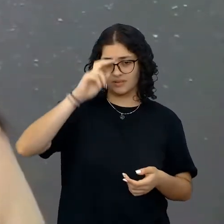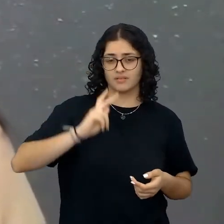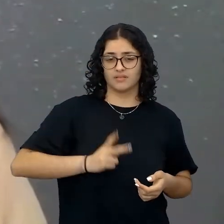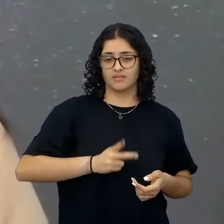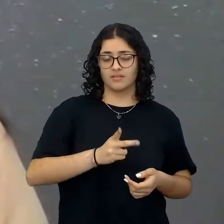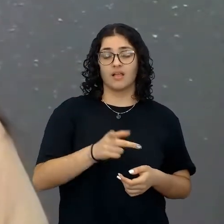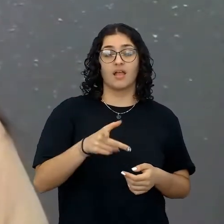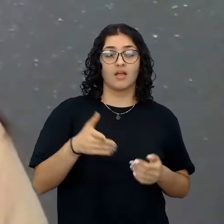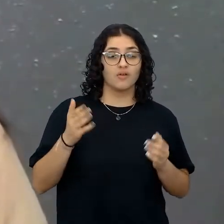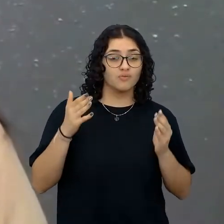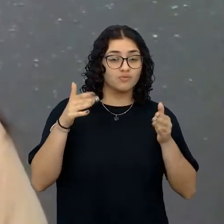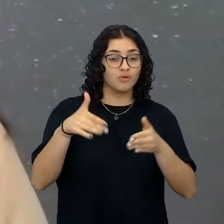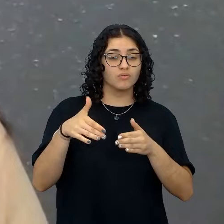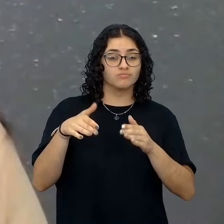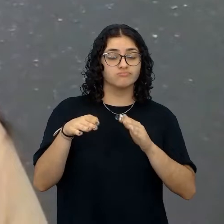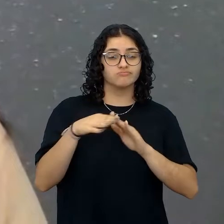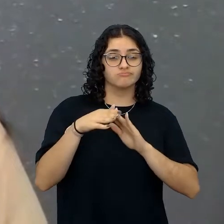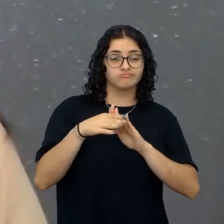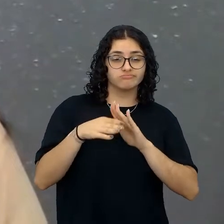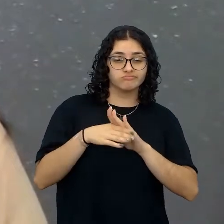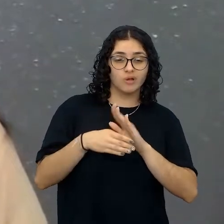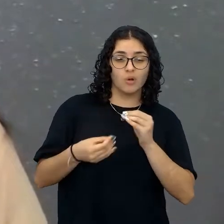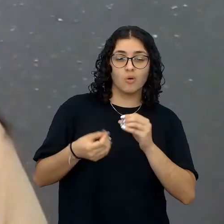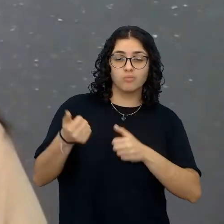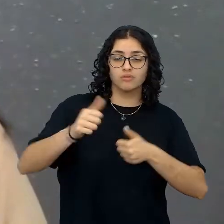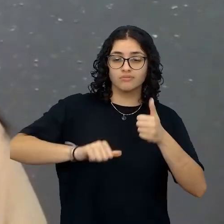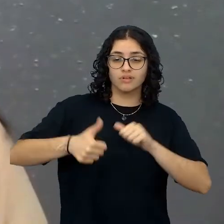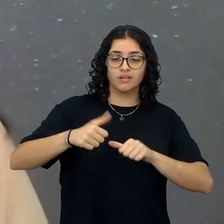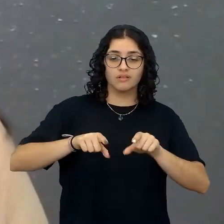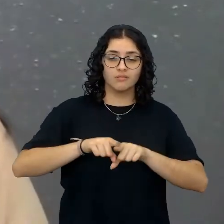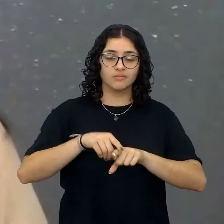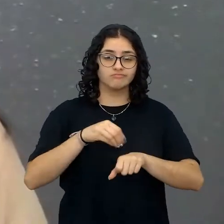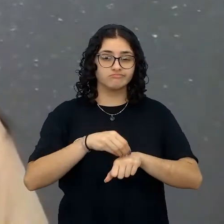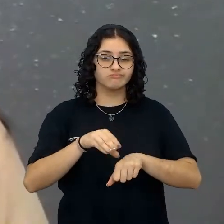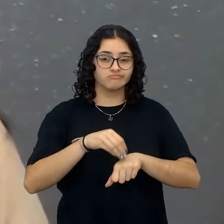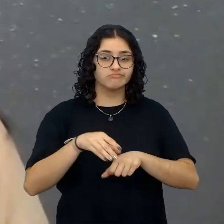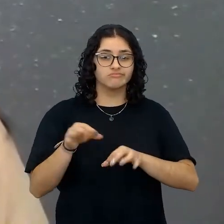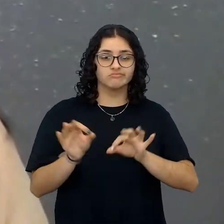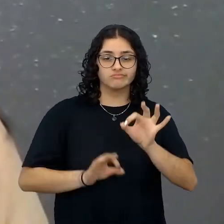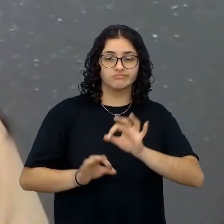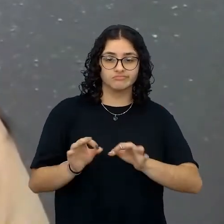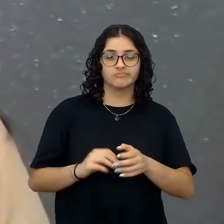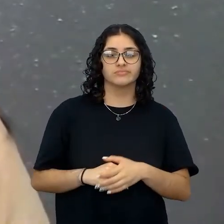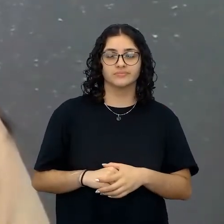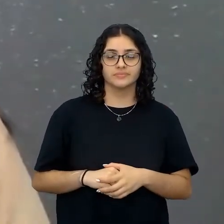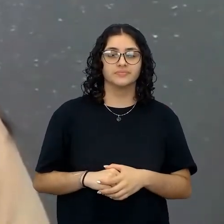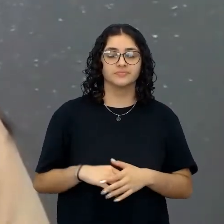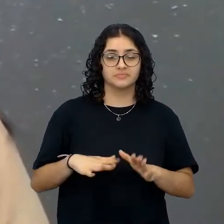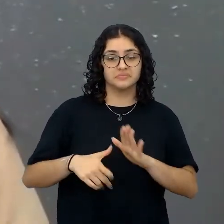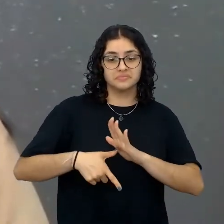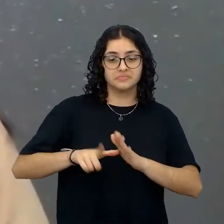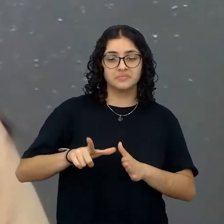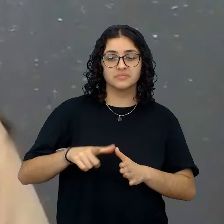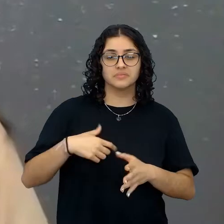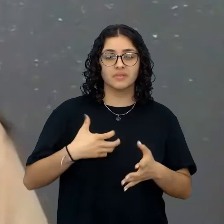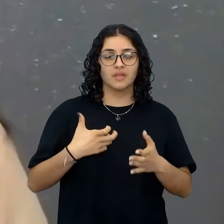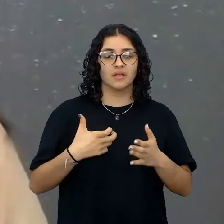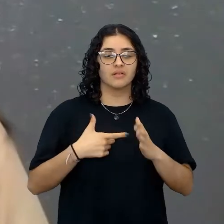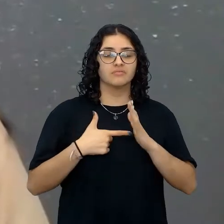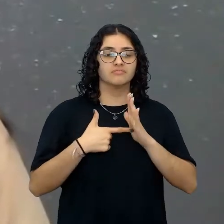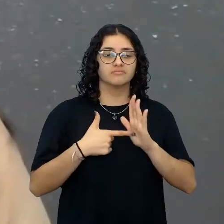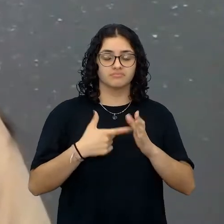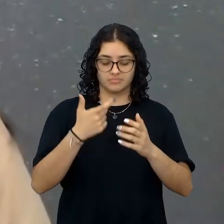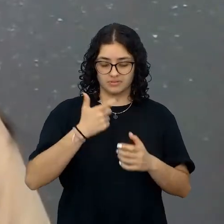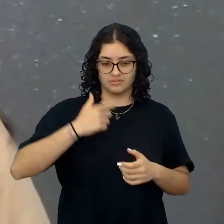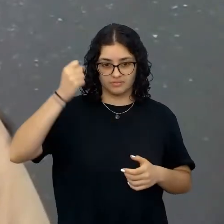como foco os processos avaliativos para escrita e sugestão de uma ficha com critérios avaliativos. Mas antes eu quero me apresentar, eu sou a